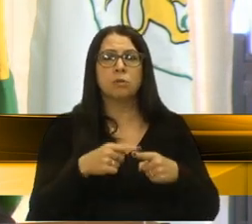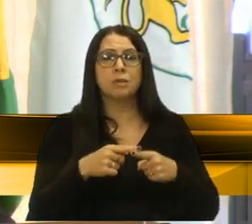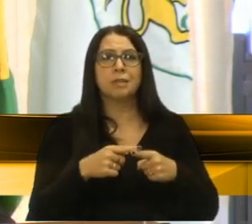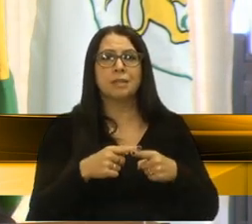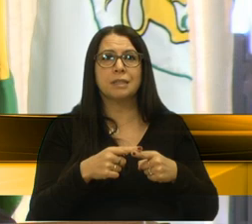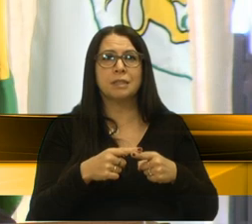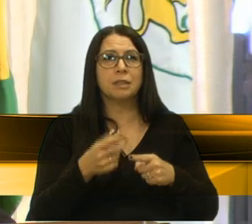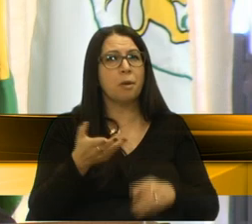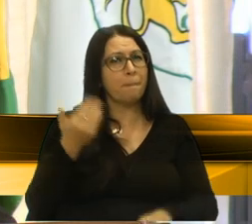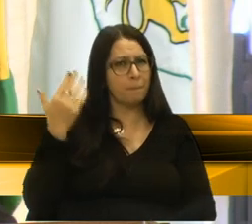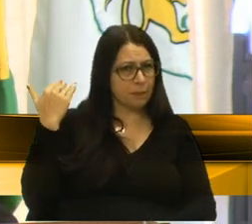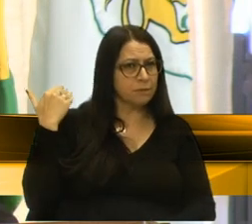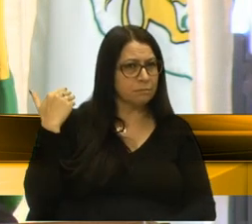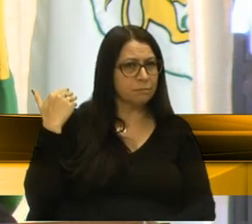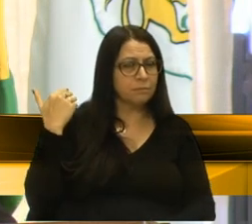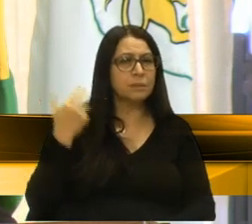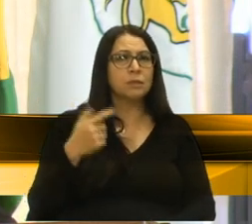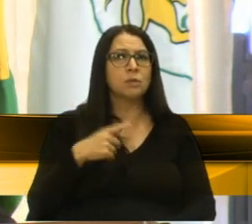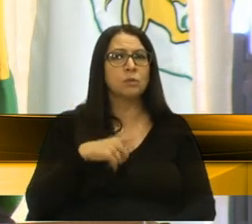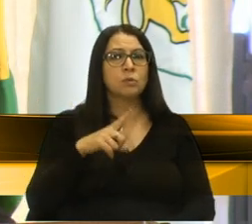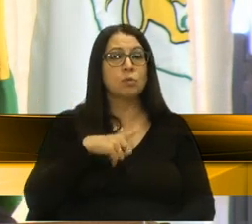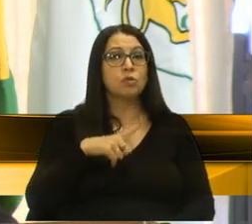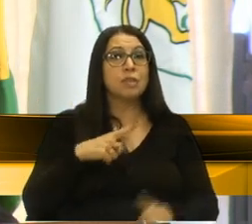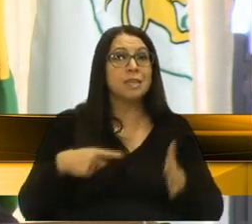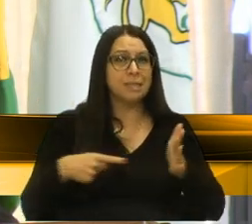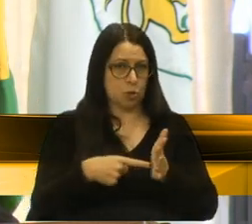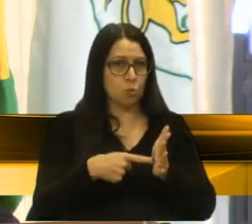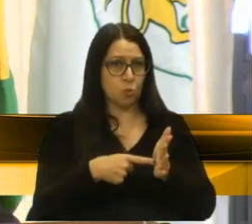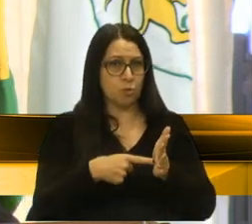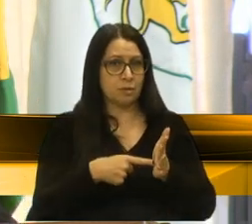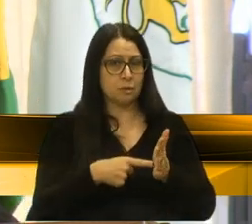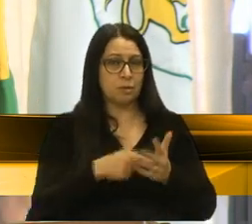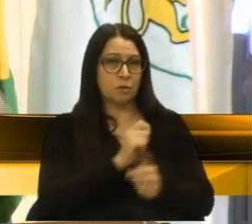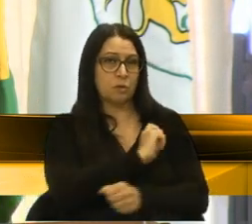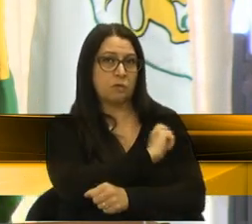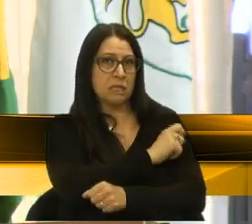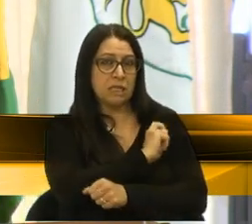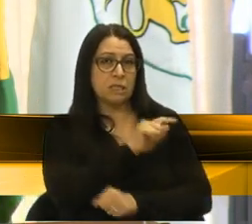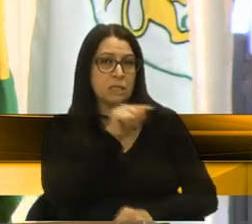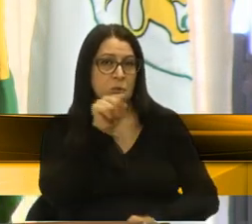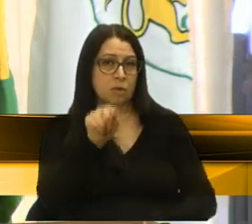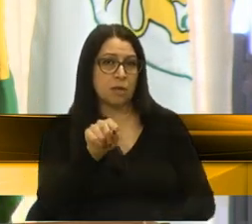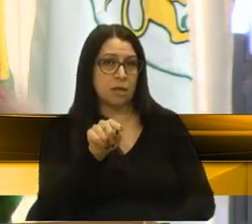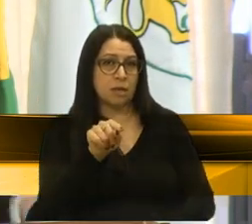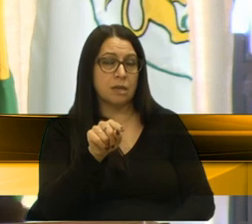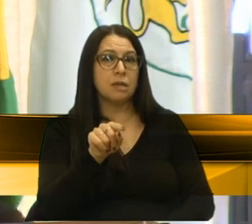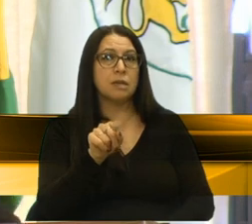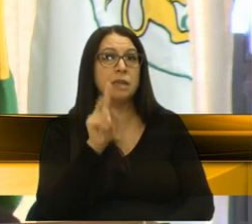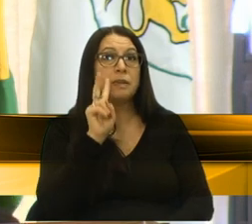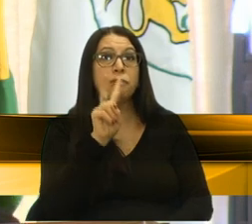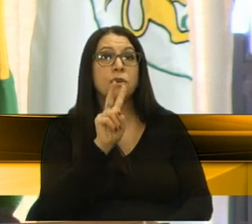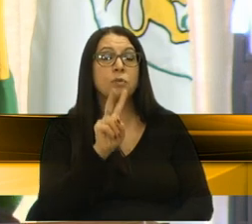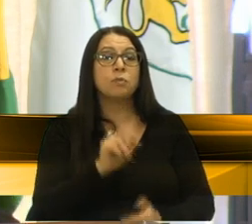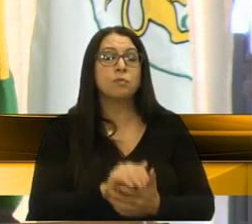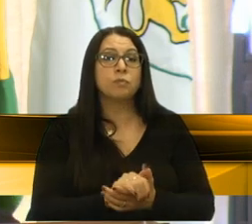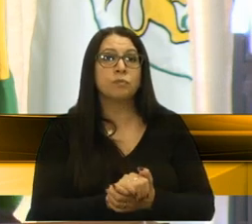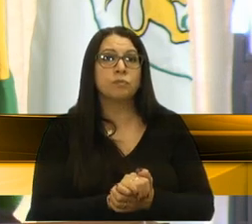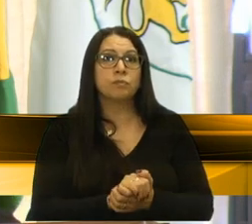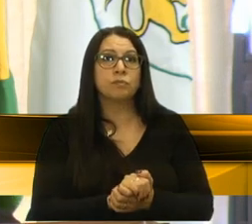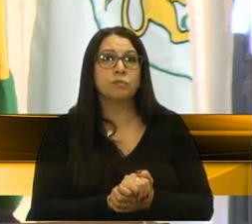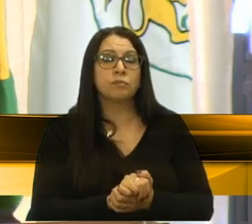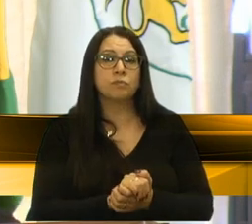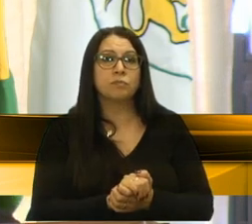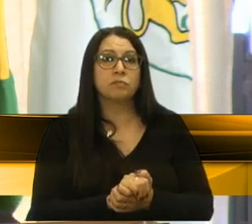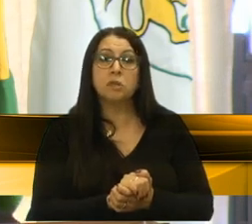no passado, quando tinha denúncia, os fiscais iam lá e verificavam